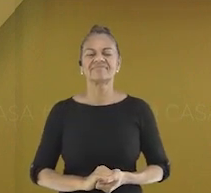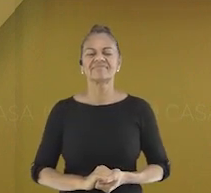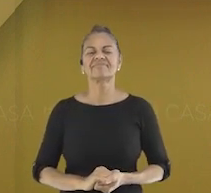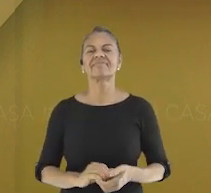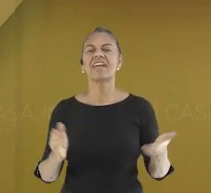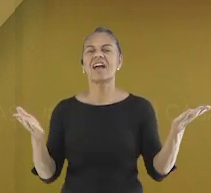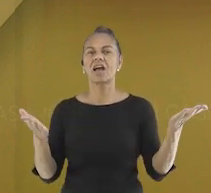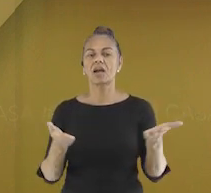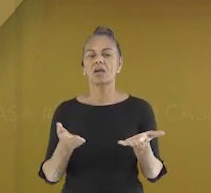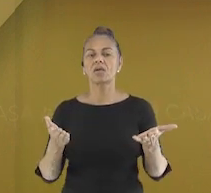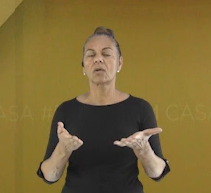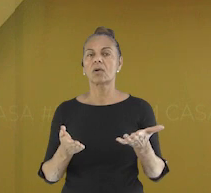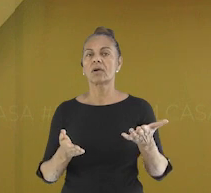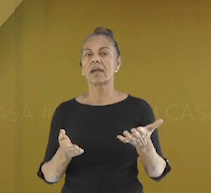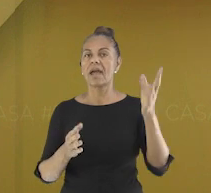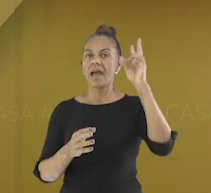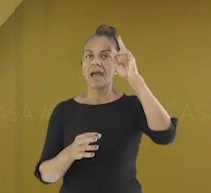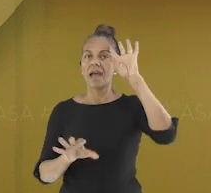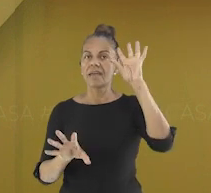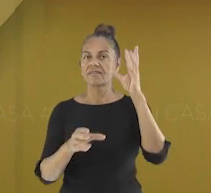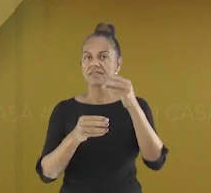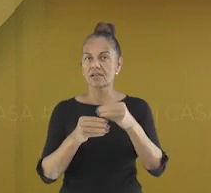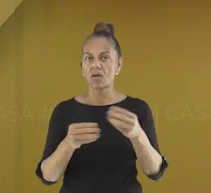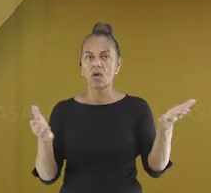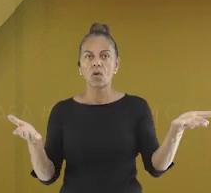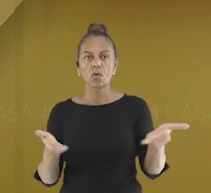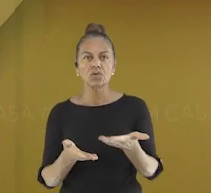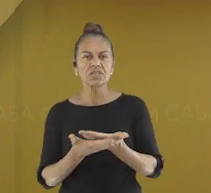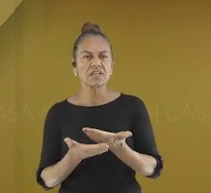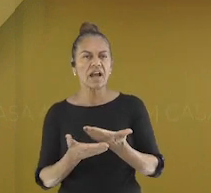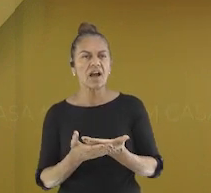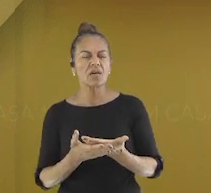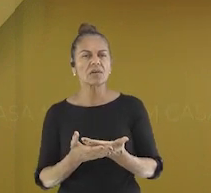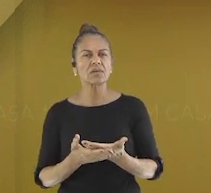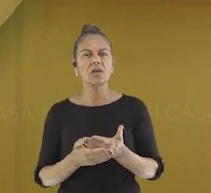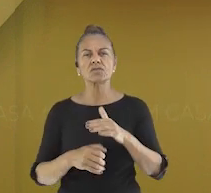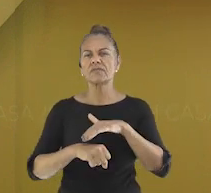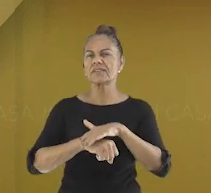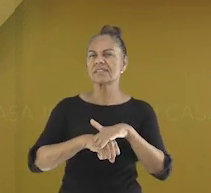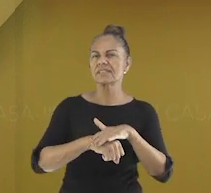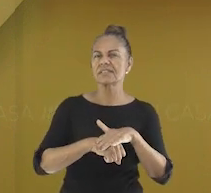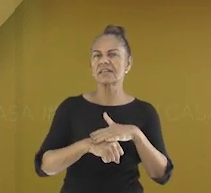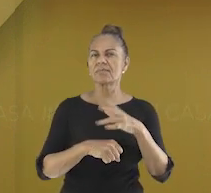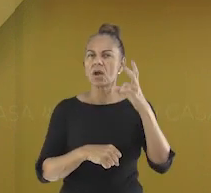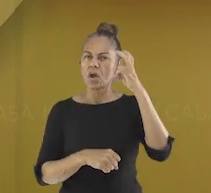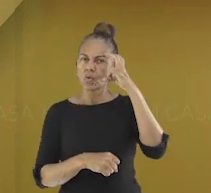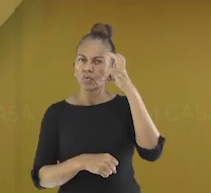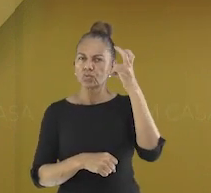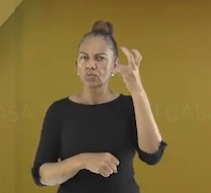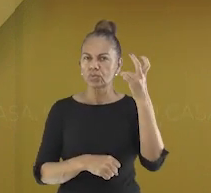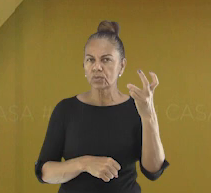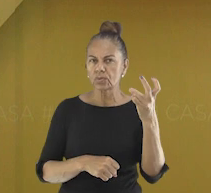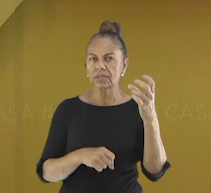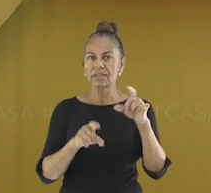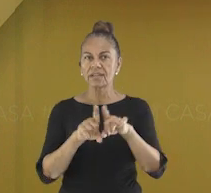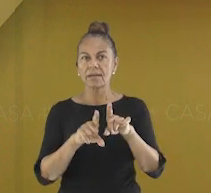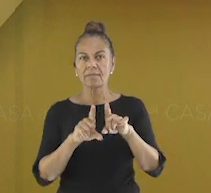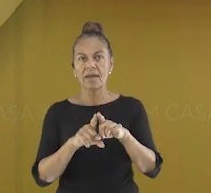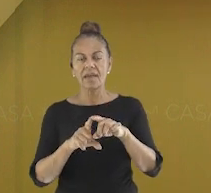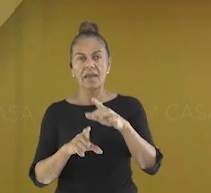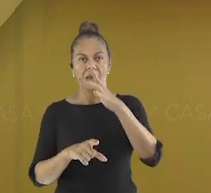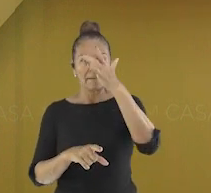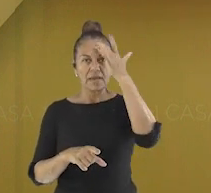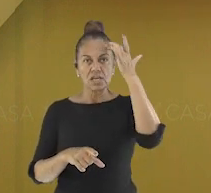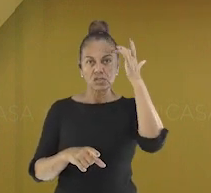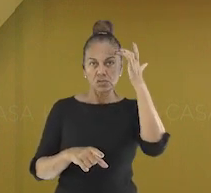presenças. Agora sim, na aula de hoje, nós conversamos um pouco sobre o que é cultura e também sobre cultura de